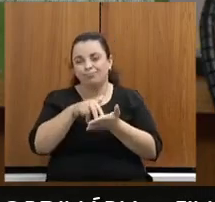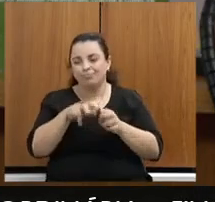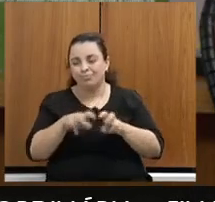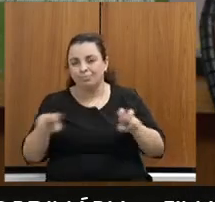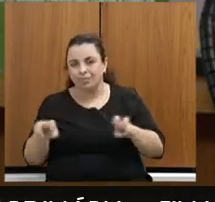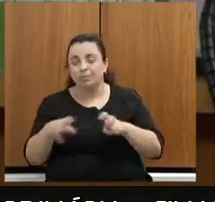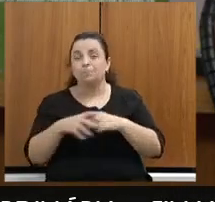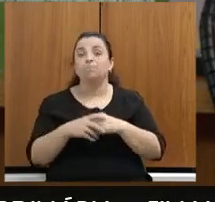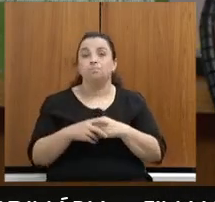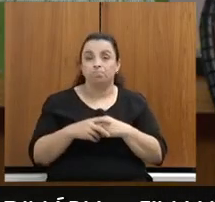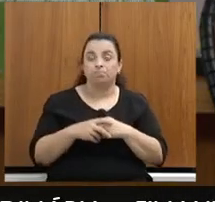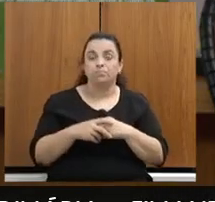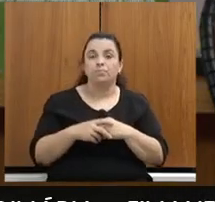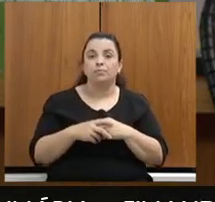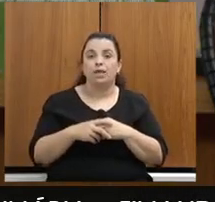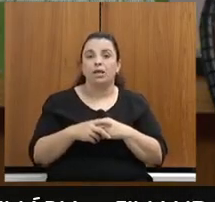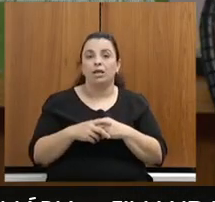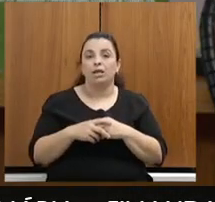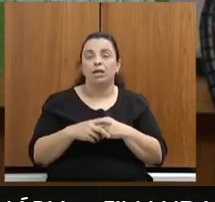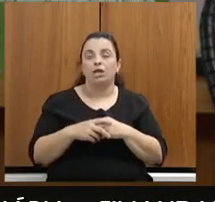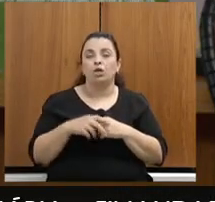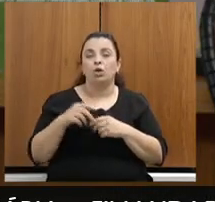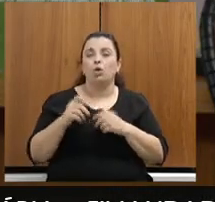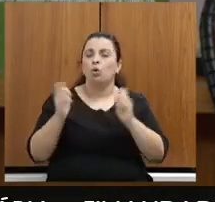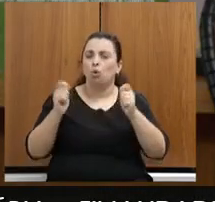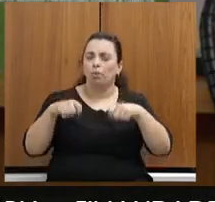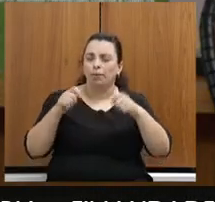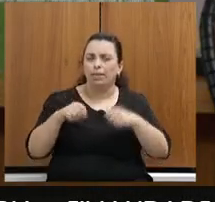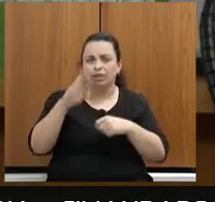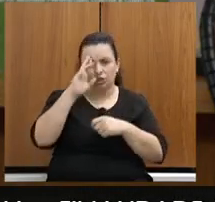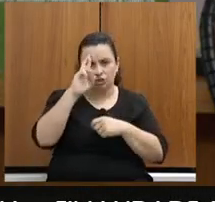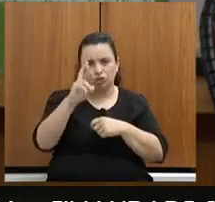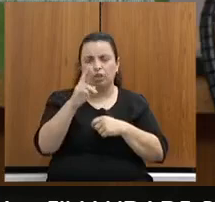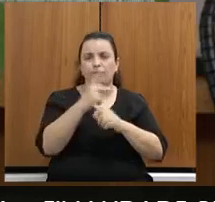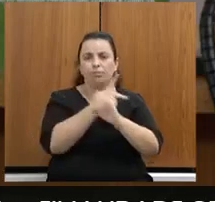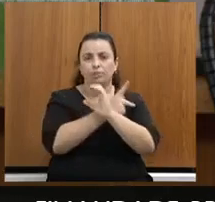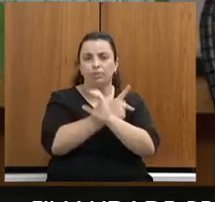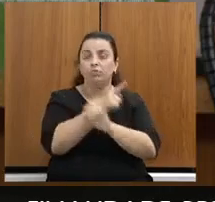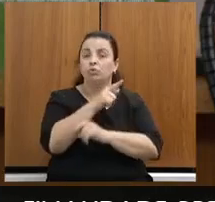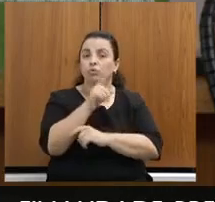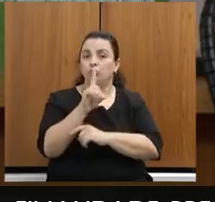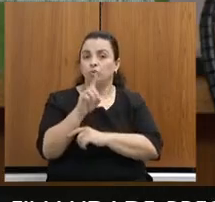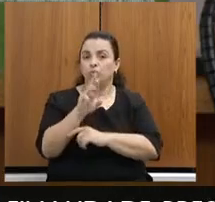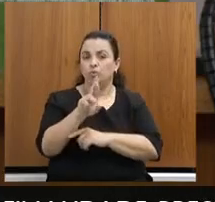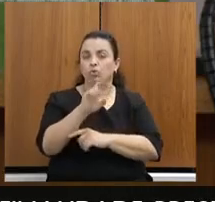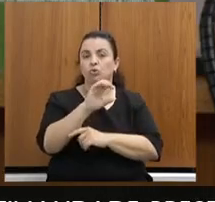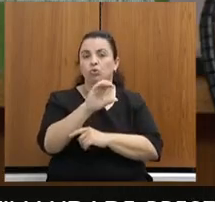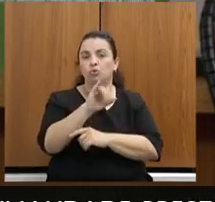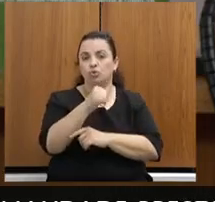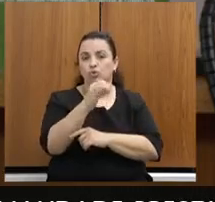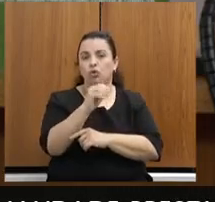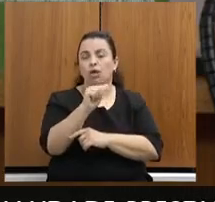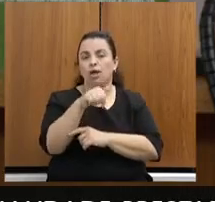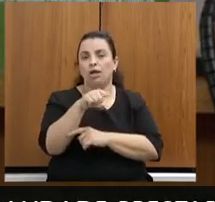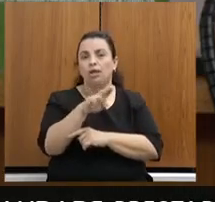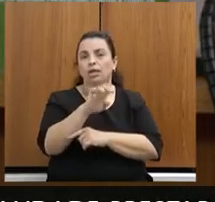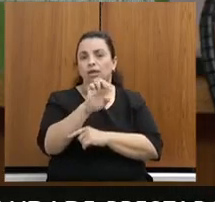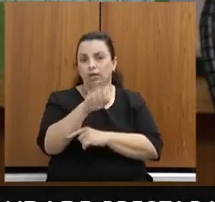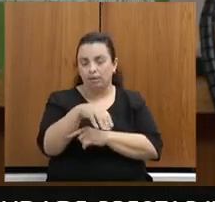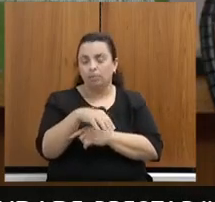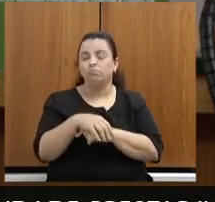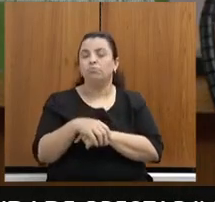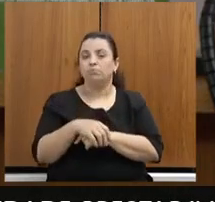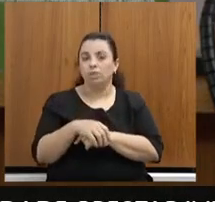nosso grande competente amigo chefe da Polícia Civil Doutor Joaquim em seu nome comprimento a todos